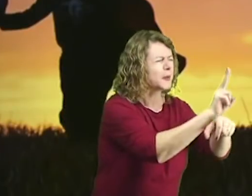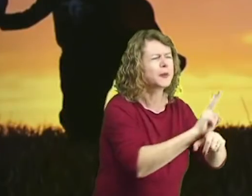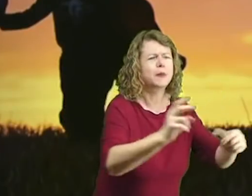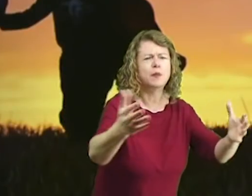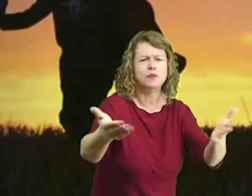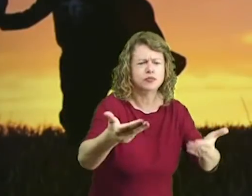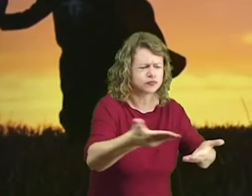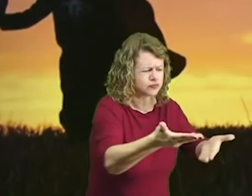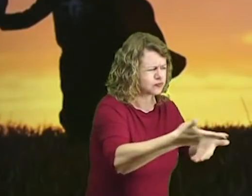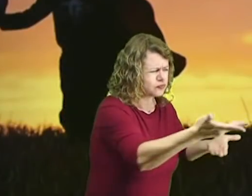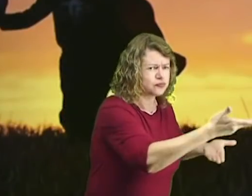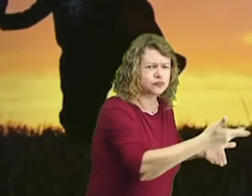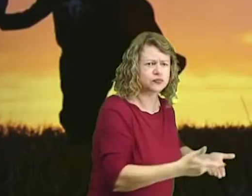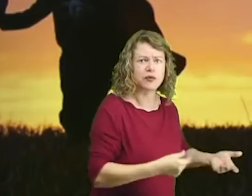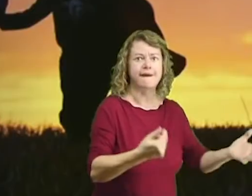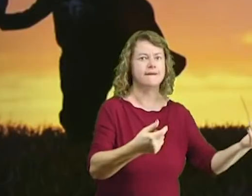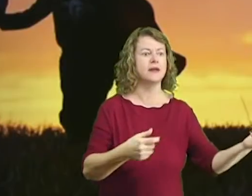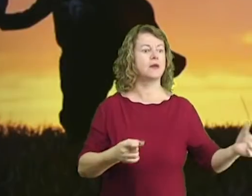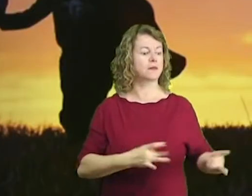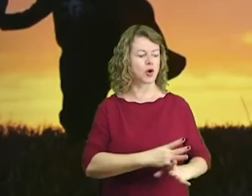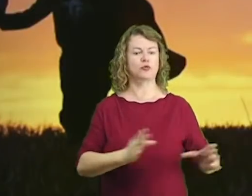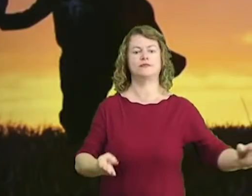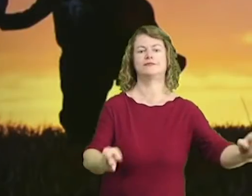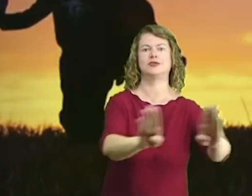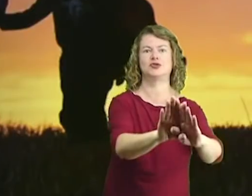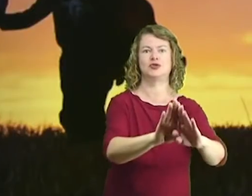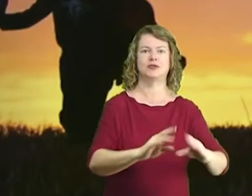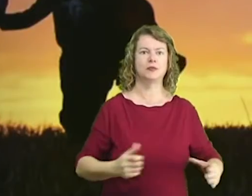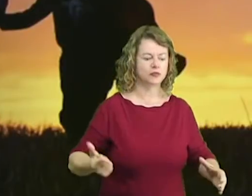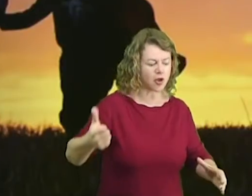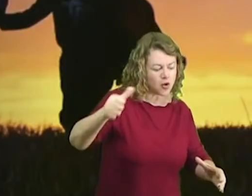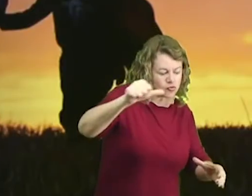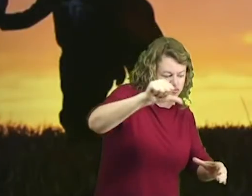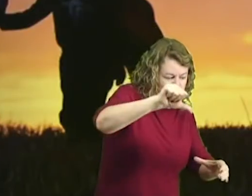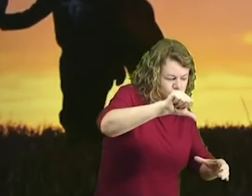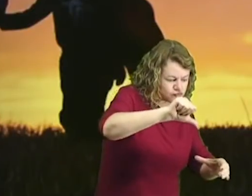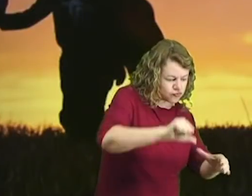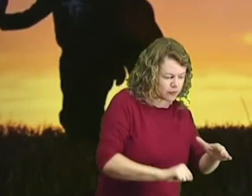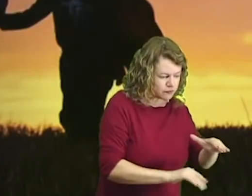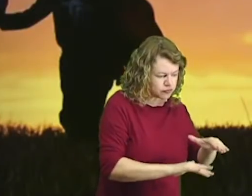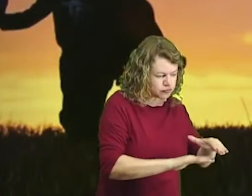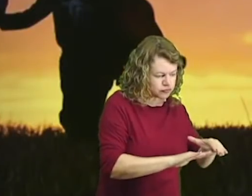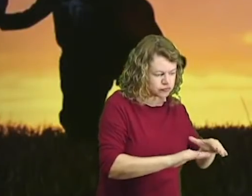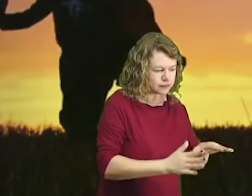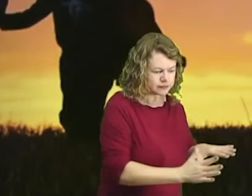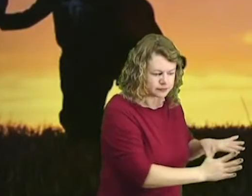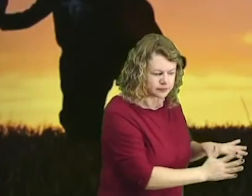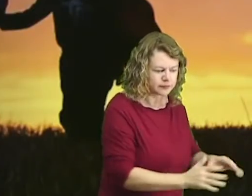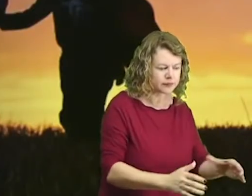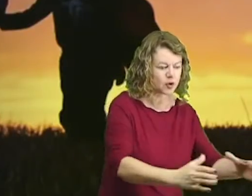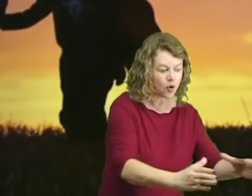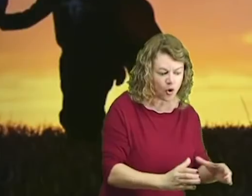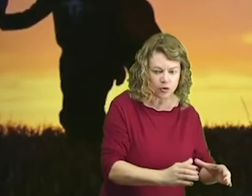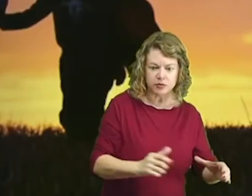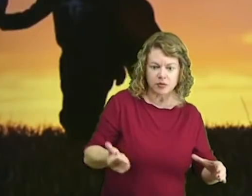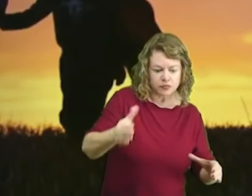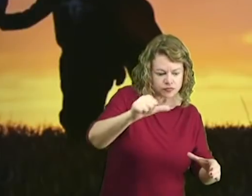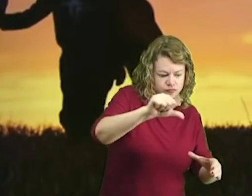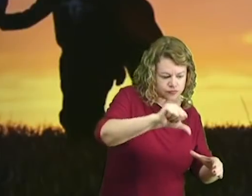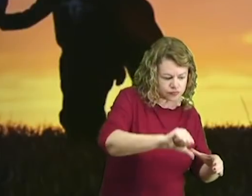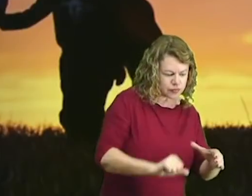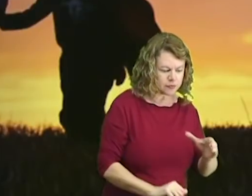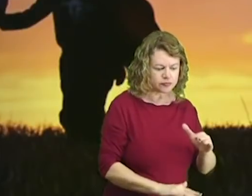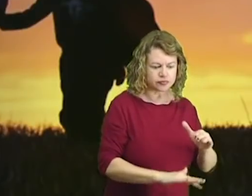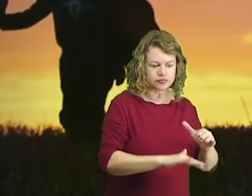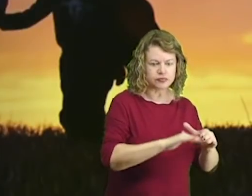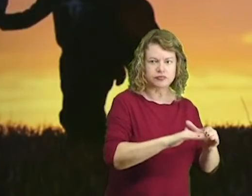lhe traziam. Quando todas as vasilhas estavam cheias, ela disse a um dos filhos: traga-me mais uma. Mas ele